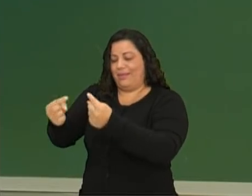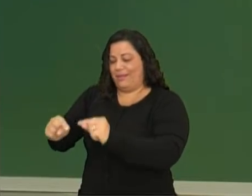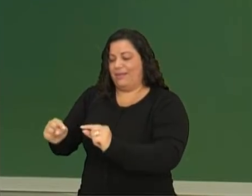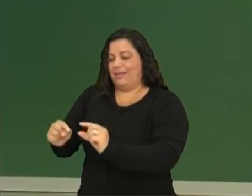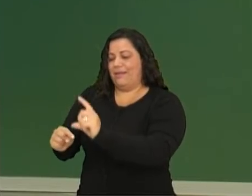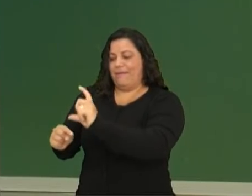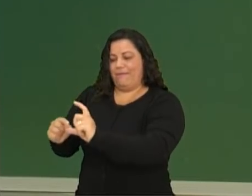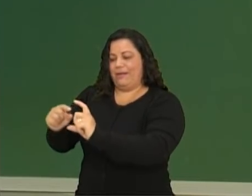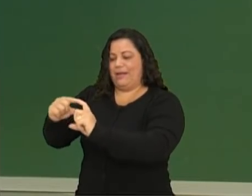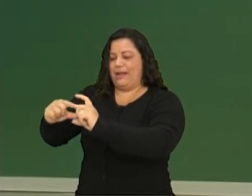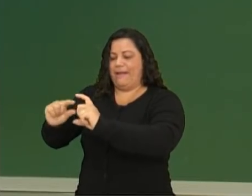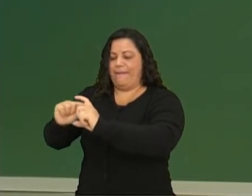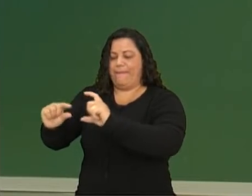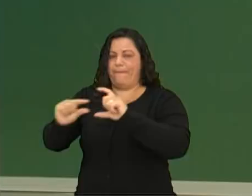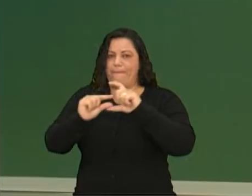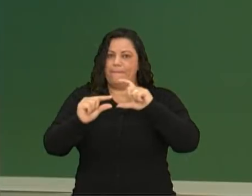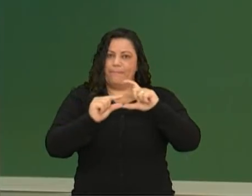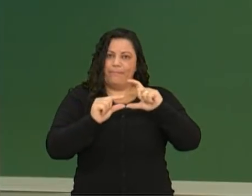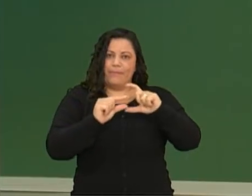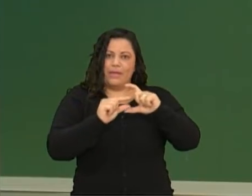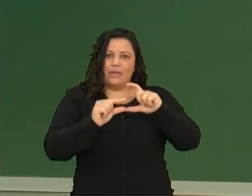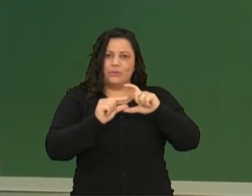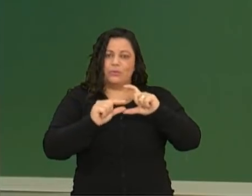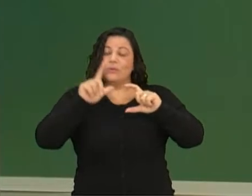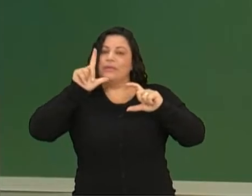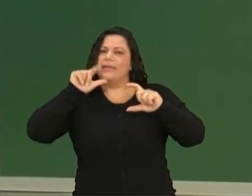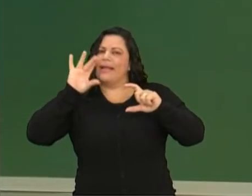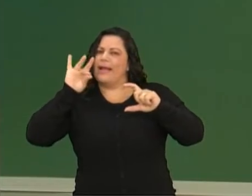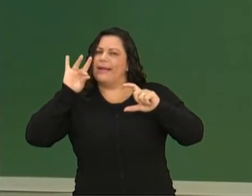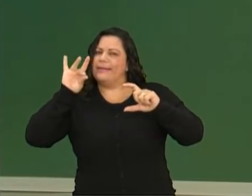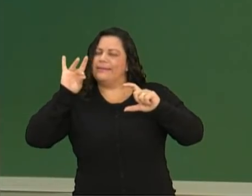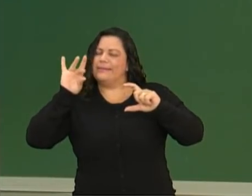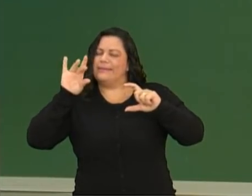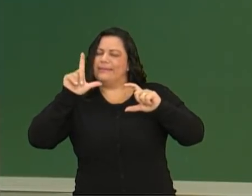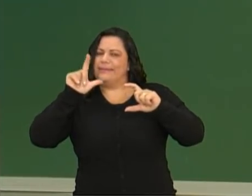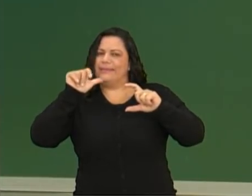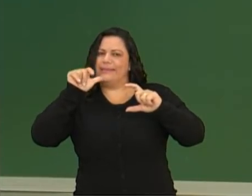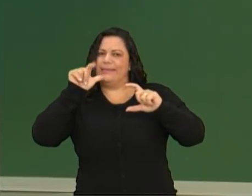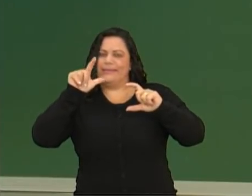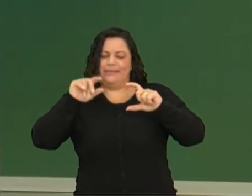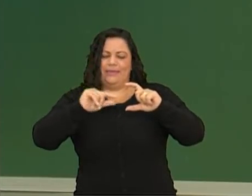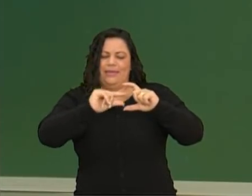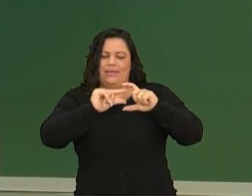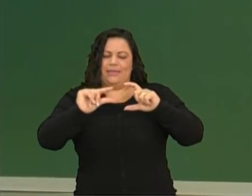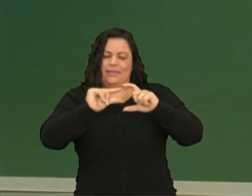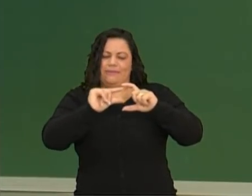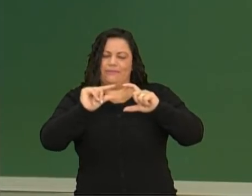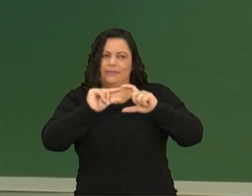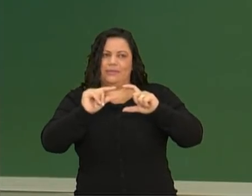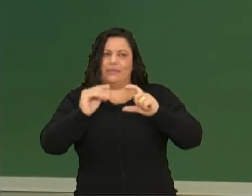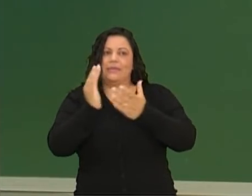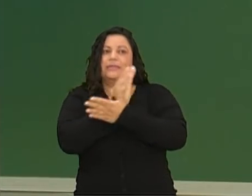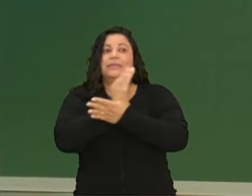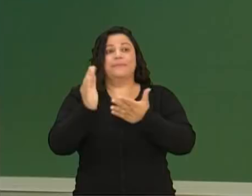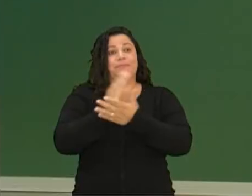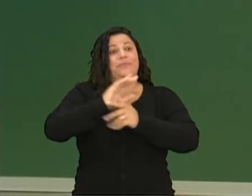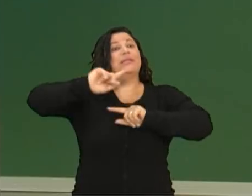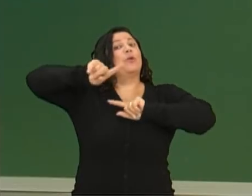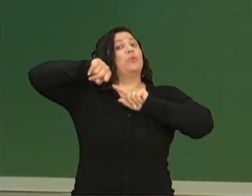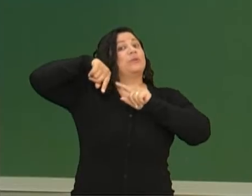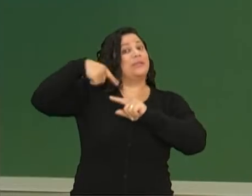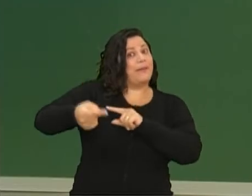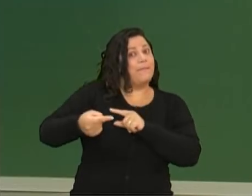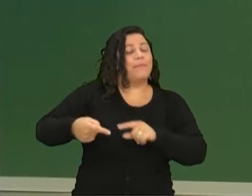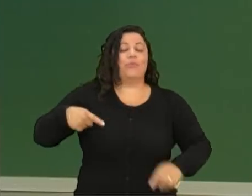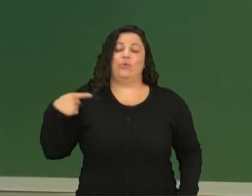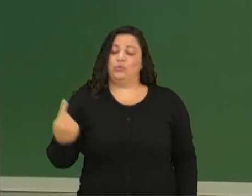e a parte líquida, que é o plasma, vai ficar separadinho, tá? Então, este é o sangue depois de